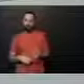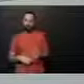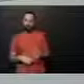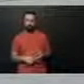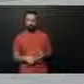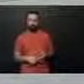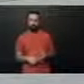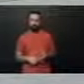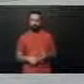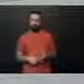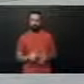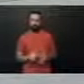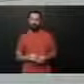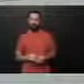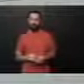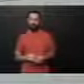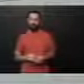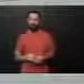detalhe.